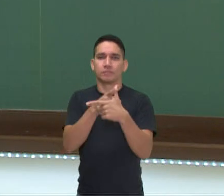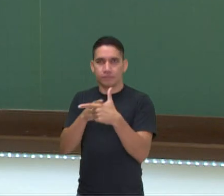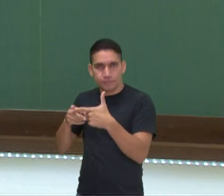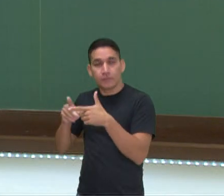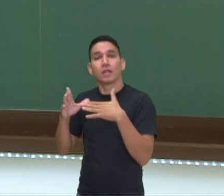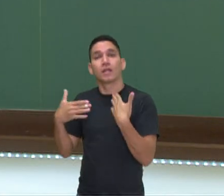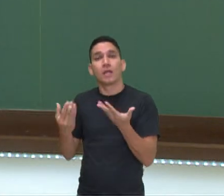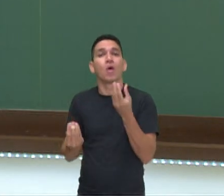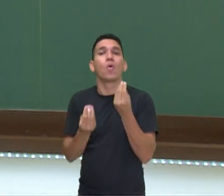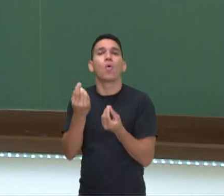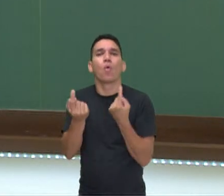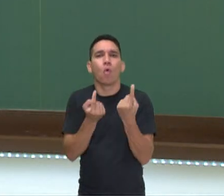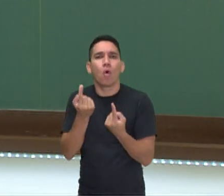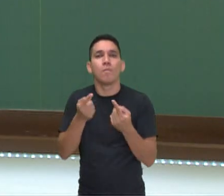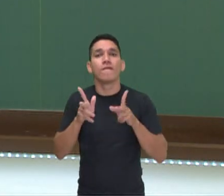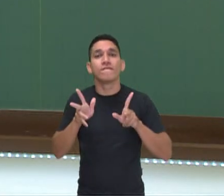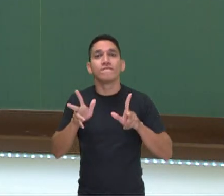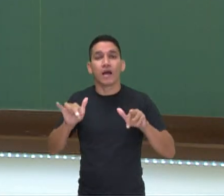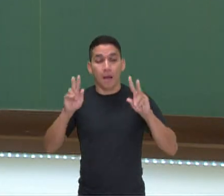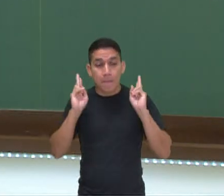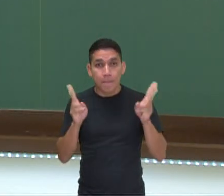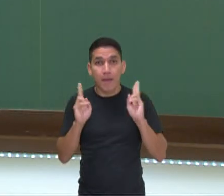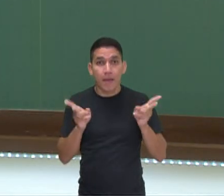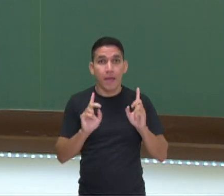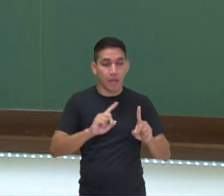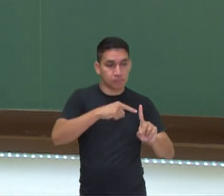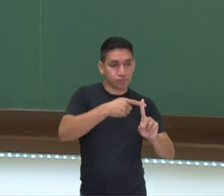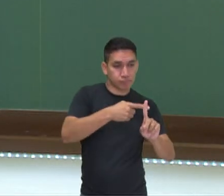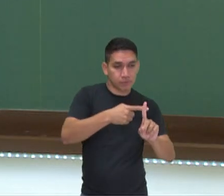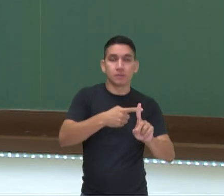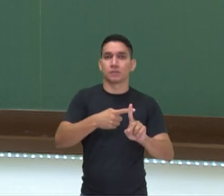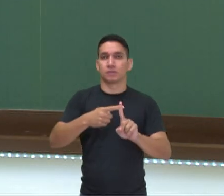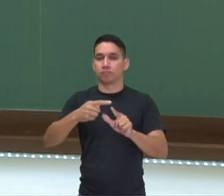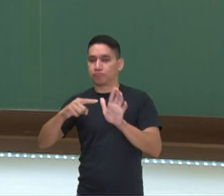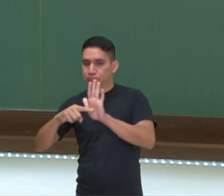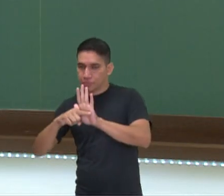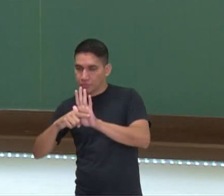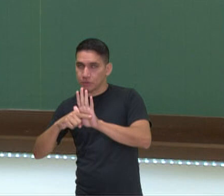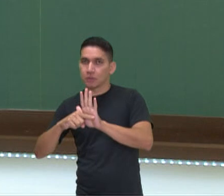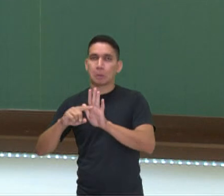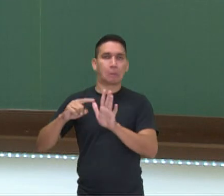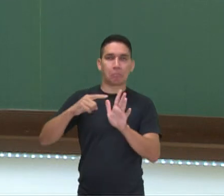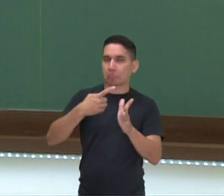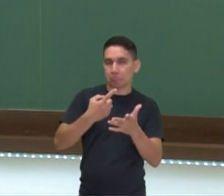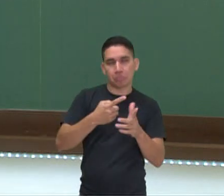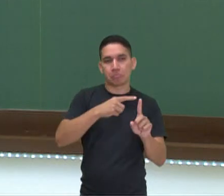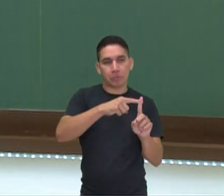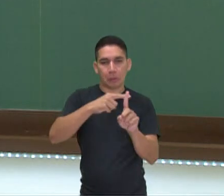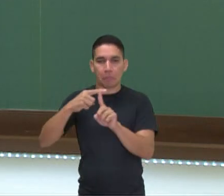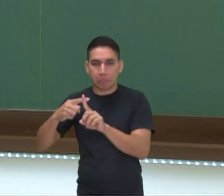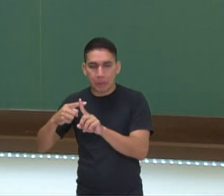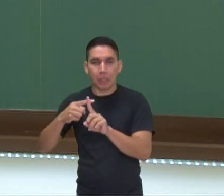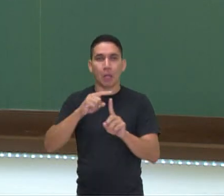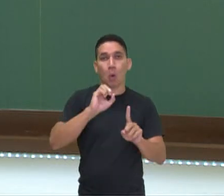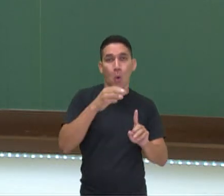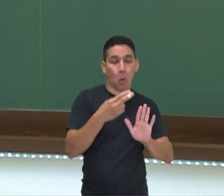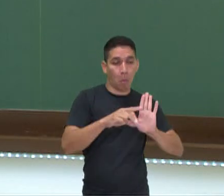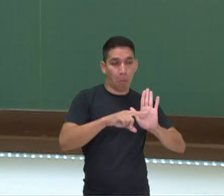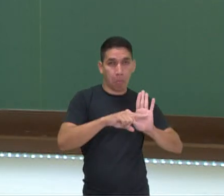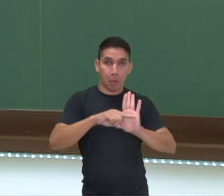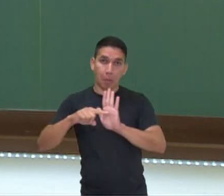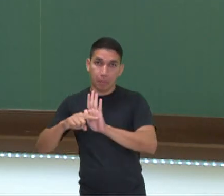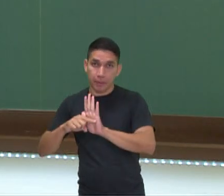dividir valores com o mesmo sinal o resultado continua positivo esse dividimos